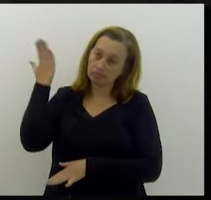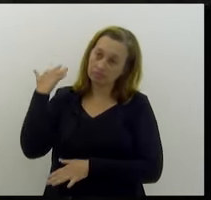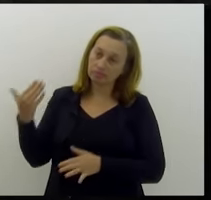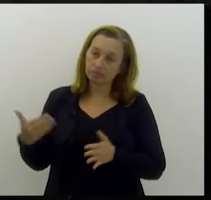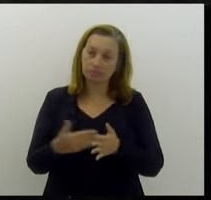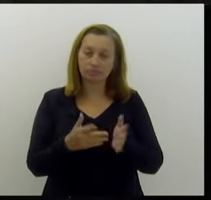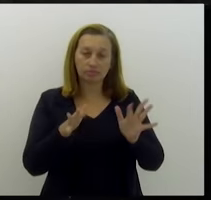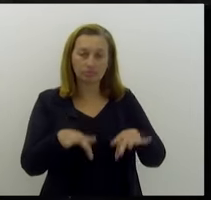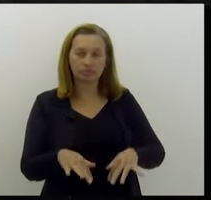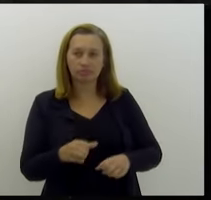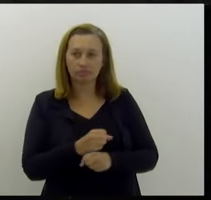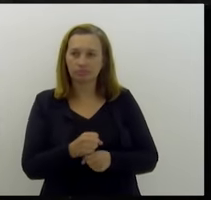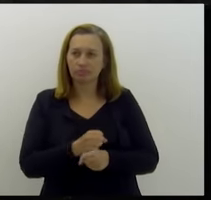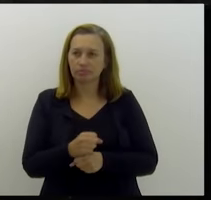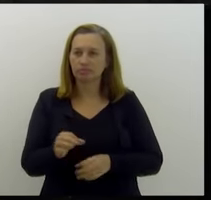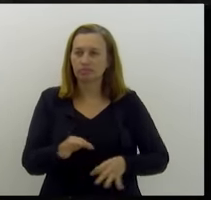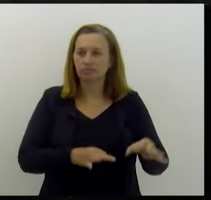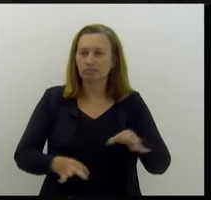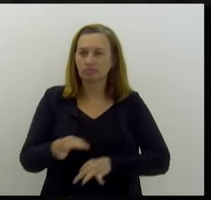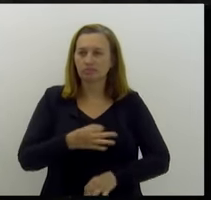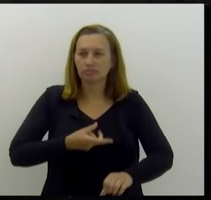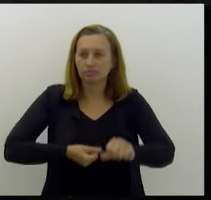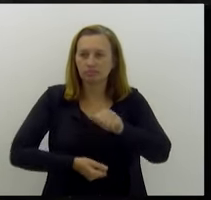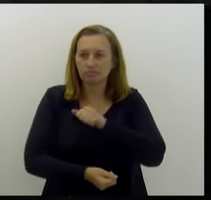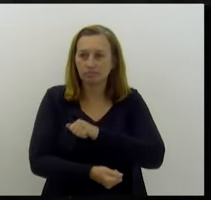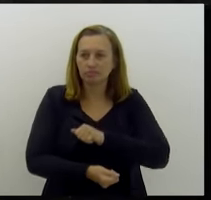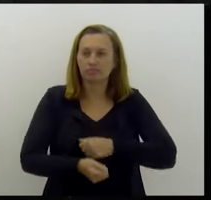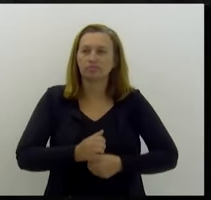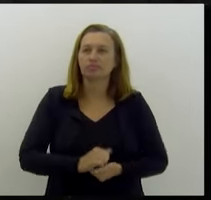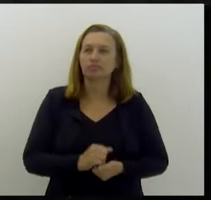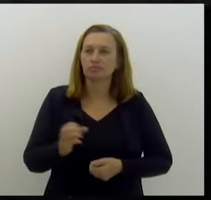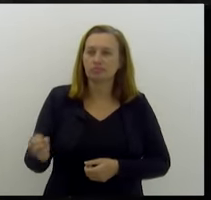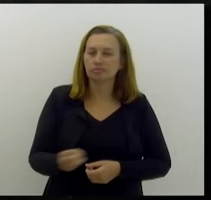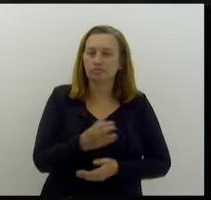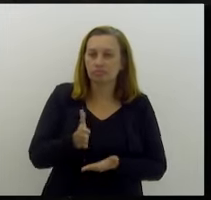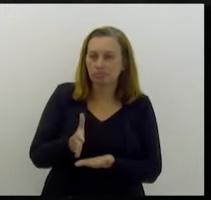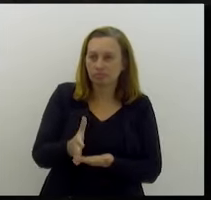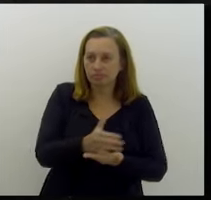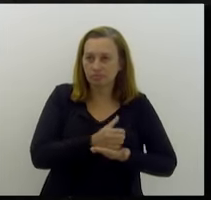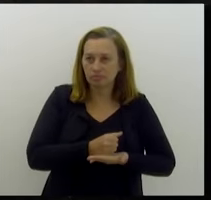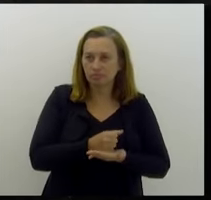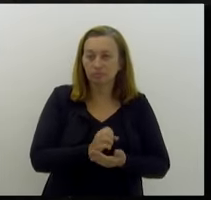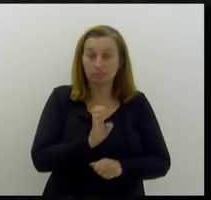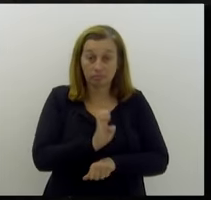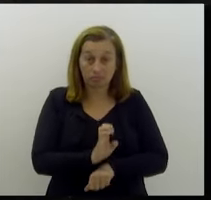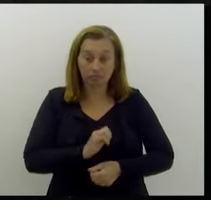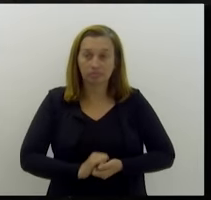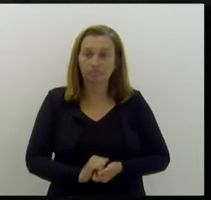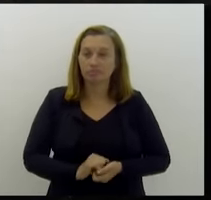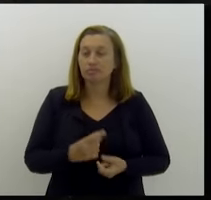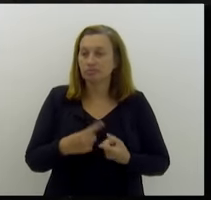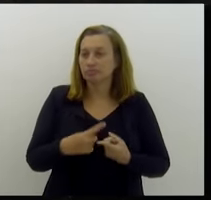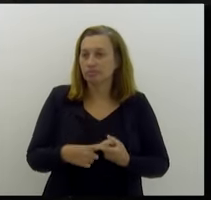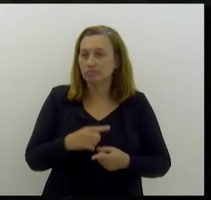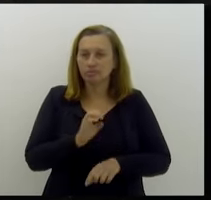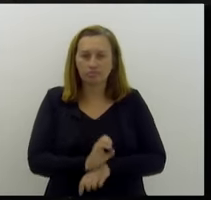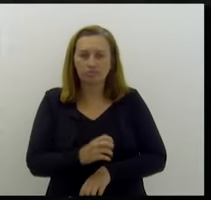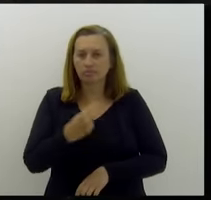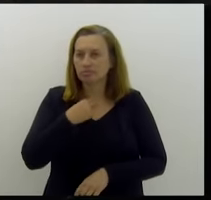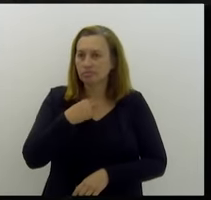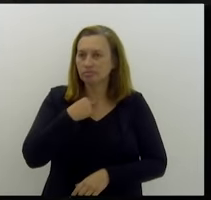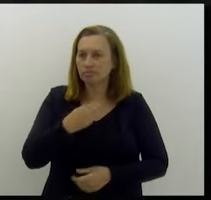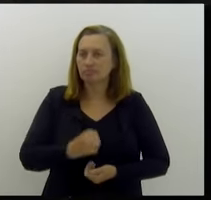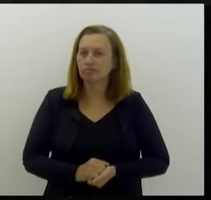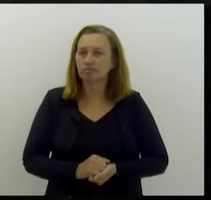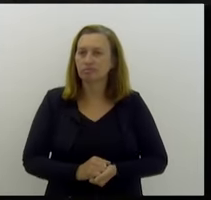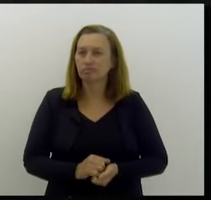ano onde está o plano de investimentos e novas arrecadações do Estado porque um estado não pode viver apenas